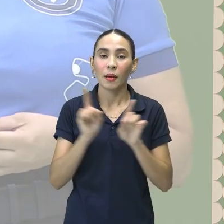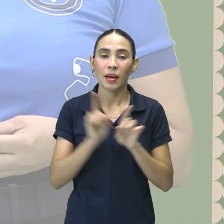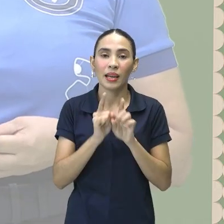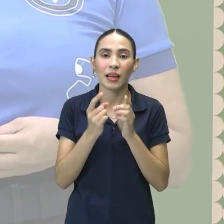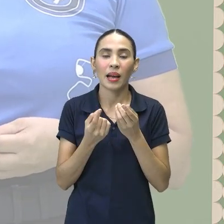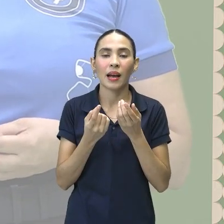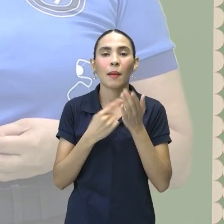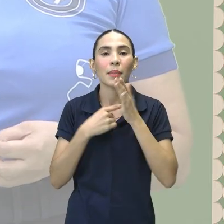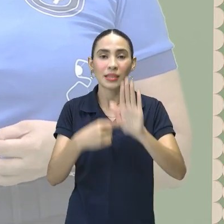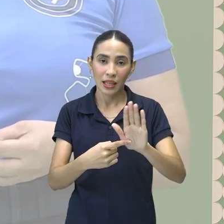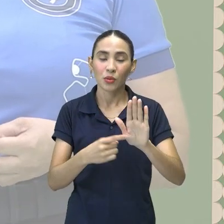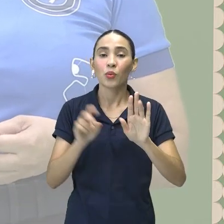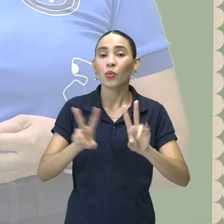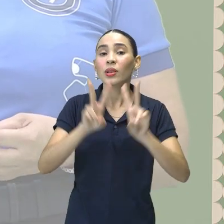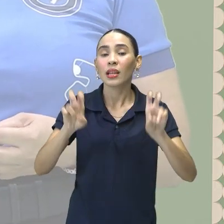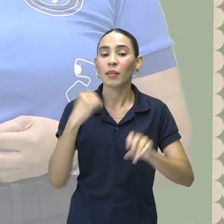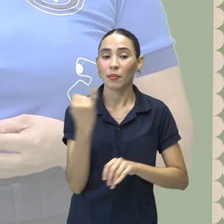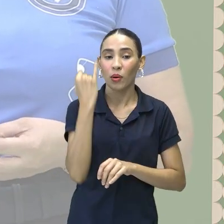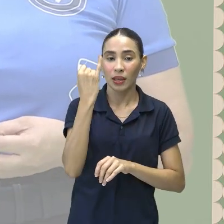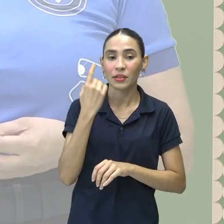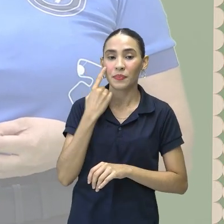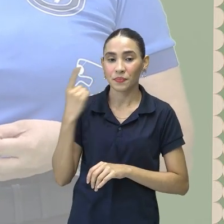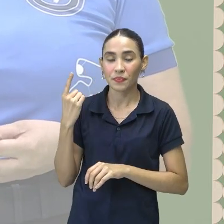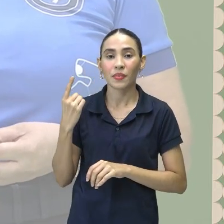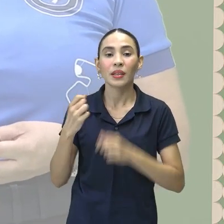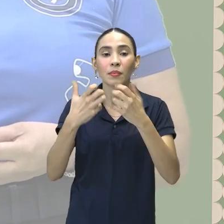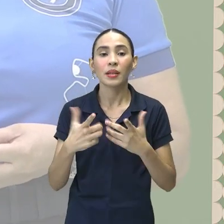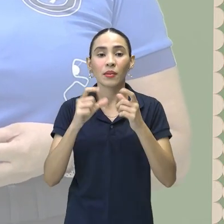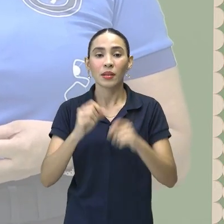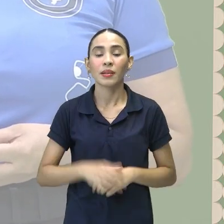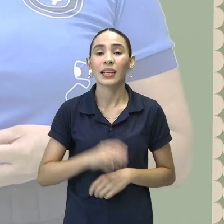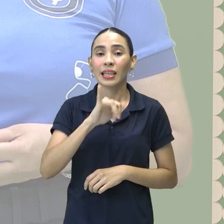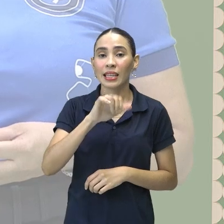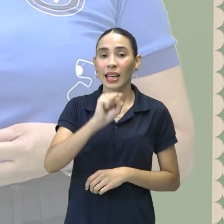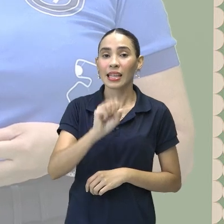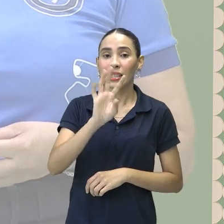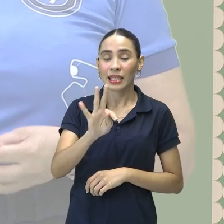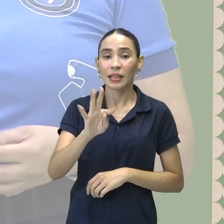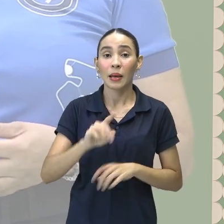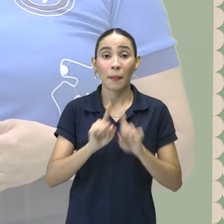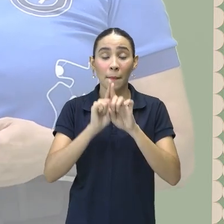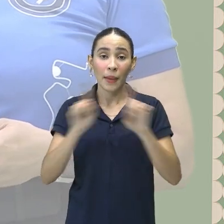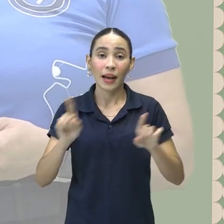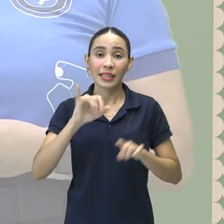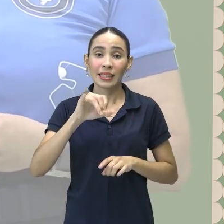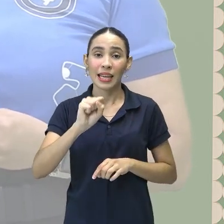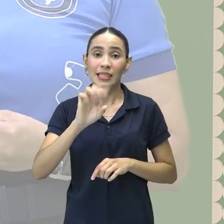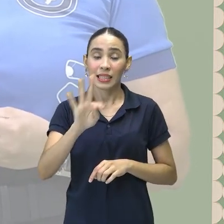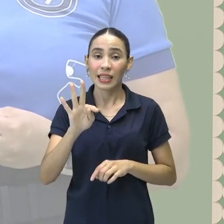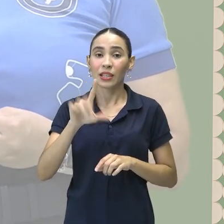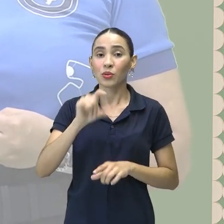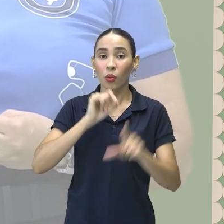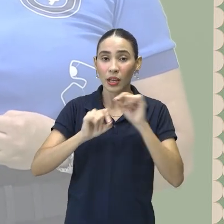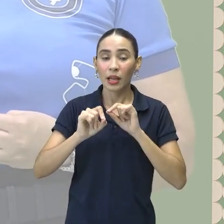para vocês um assunto bem interessante que fala de ISTs. Só que as ISTs que nós marcamos